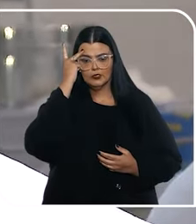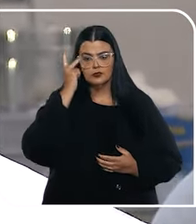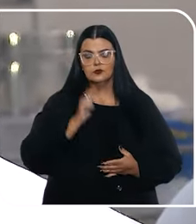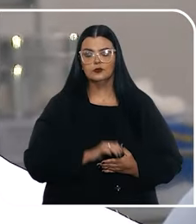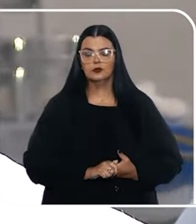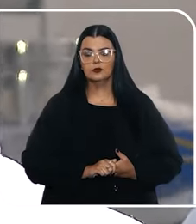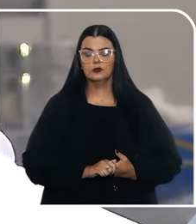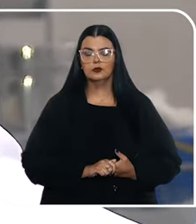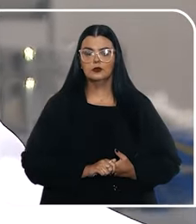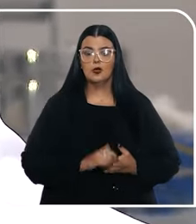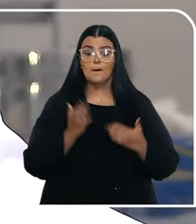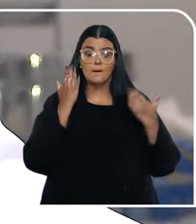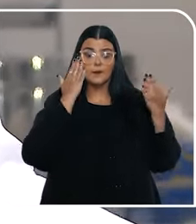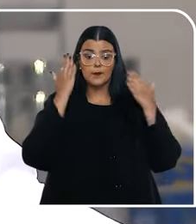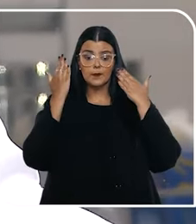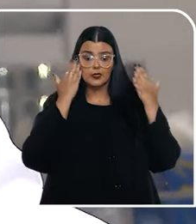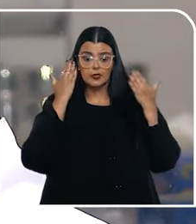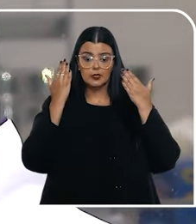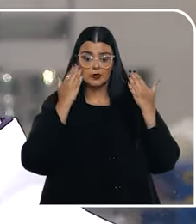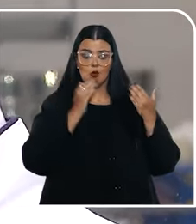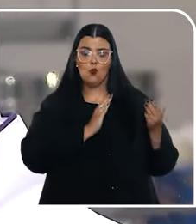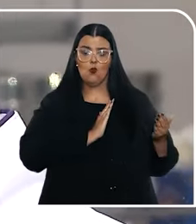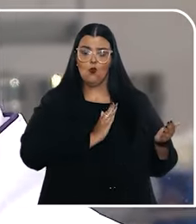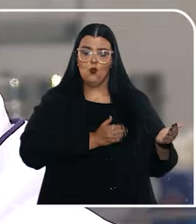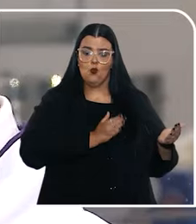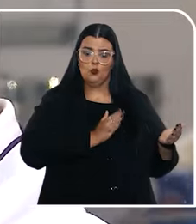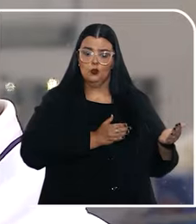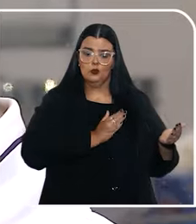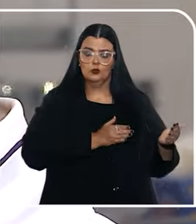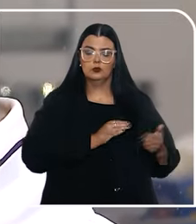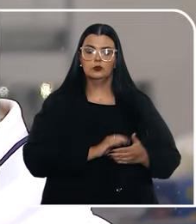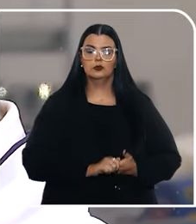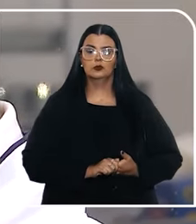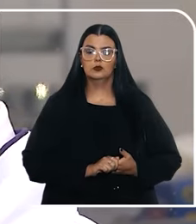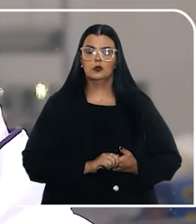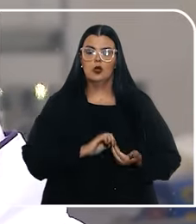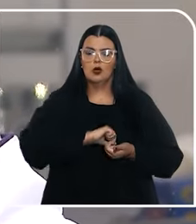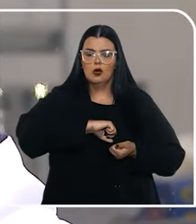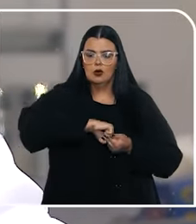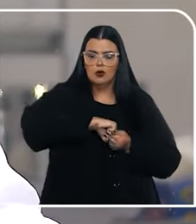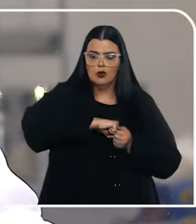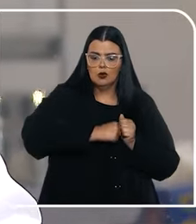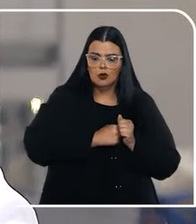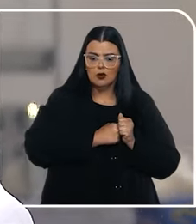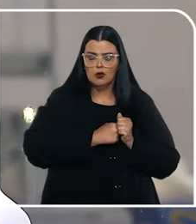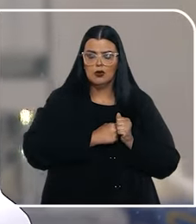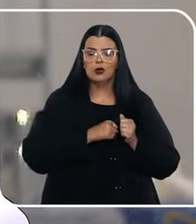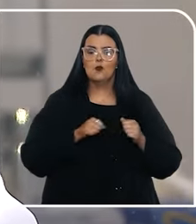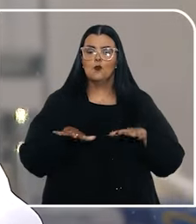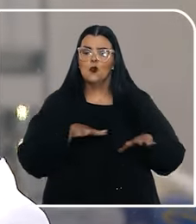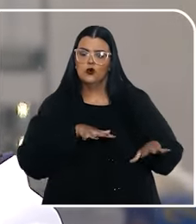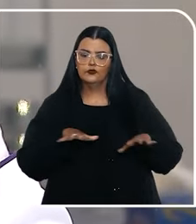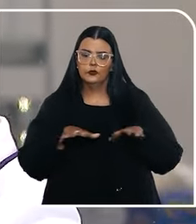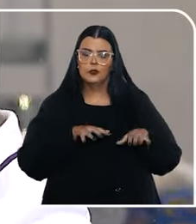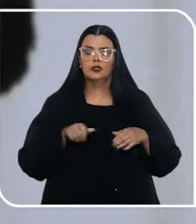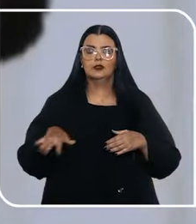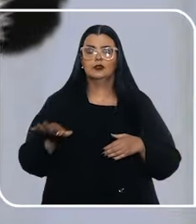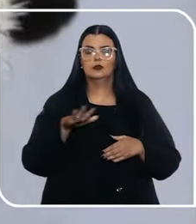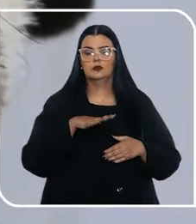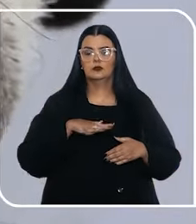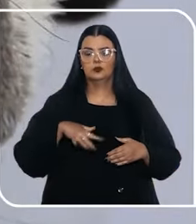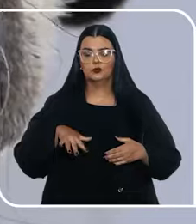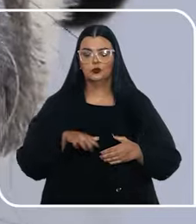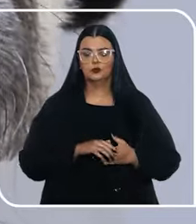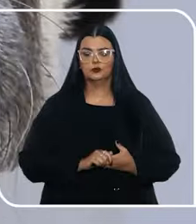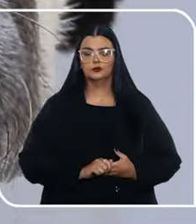homem, seja psicológica, cardíaca, osso-articular, porque a pessoa está se movimentando.